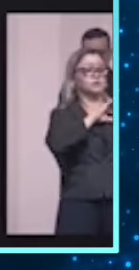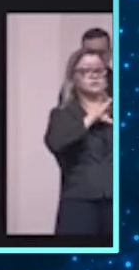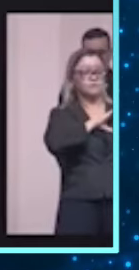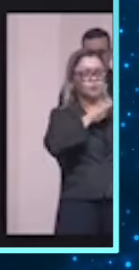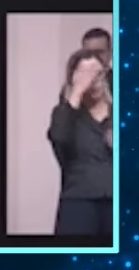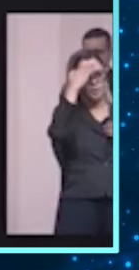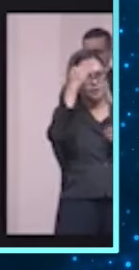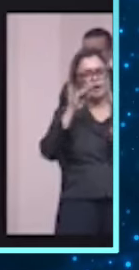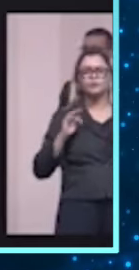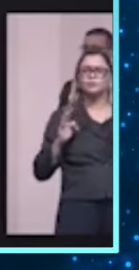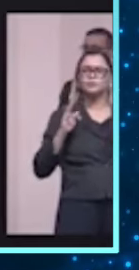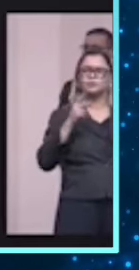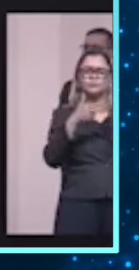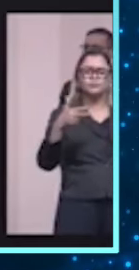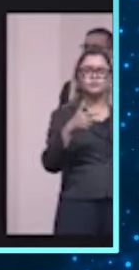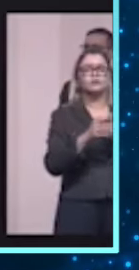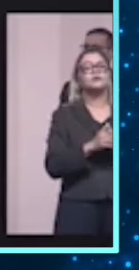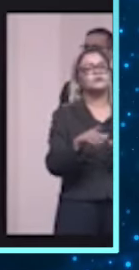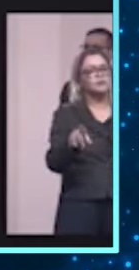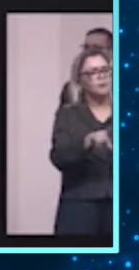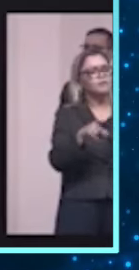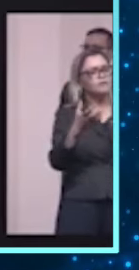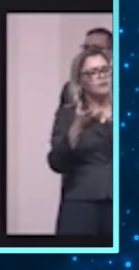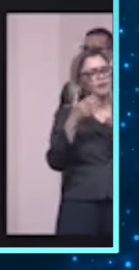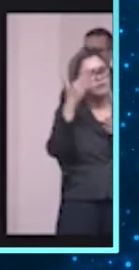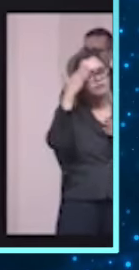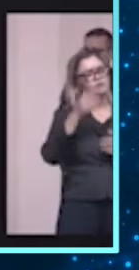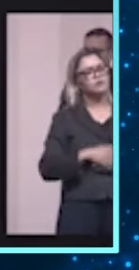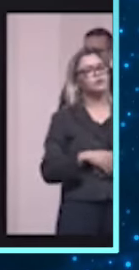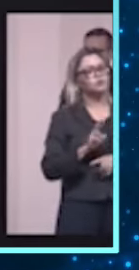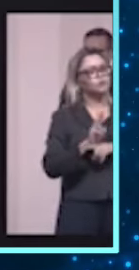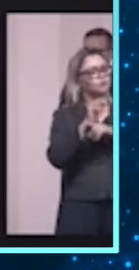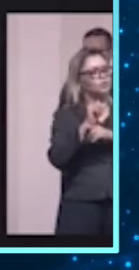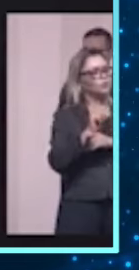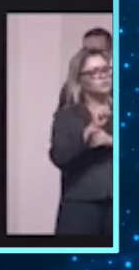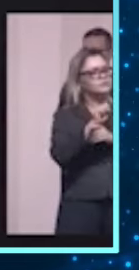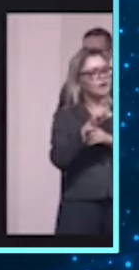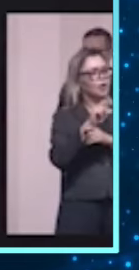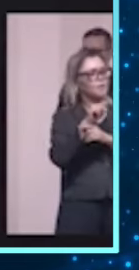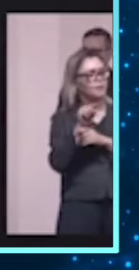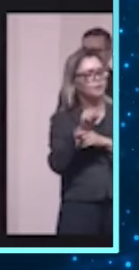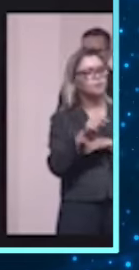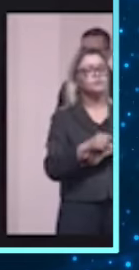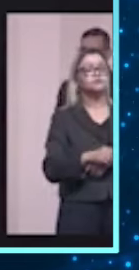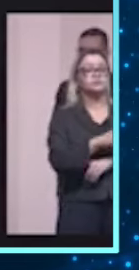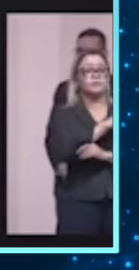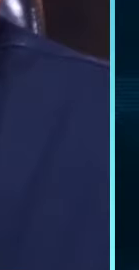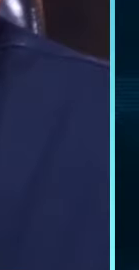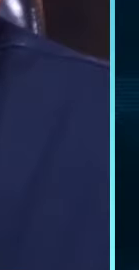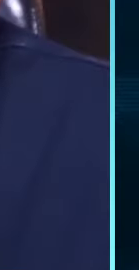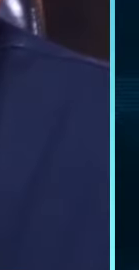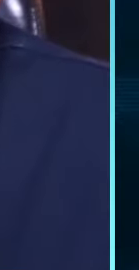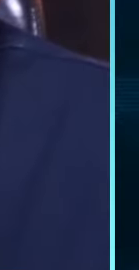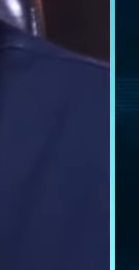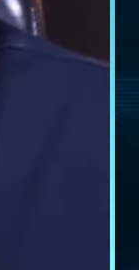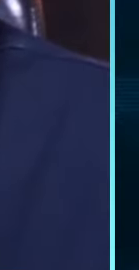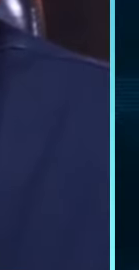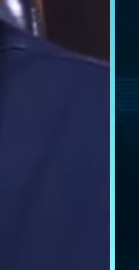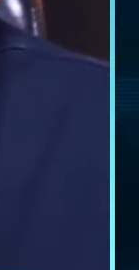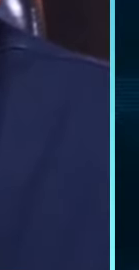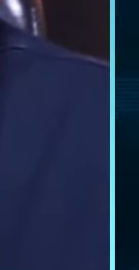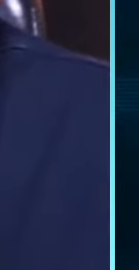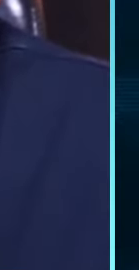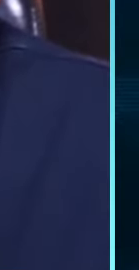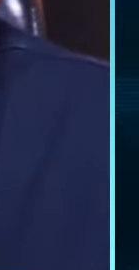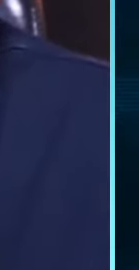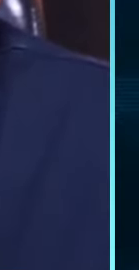ter não ser mais um player de tanta importância para o Tarcísio para qualquer outra pessoa até mesmo para o PL agora Deputado vou